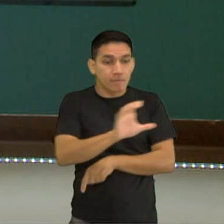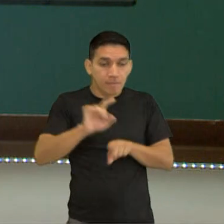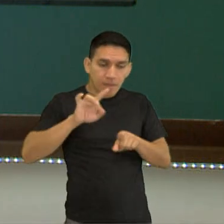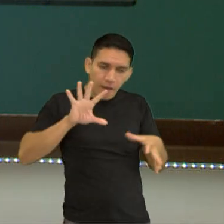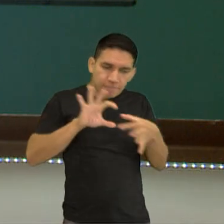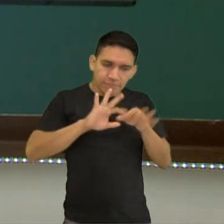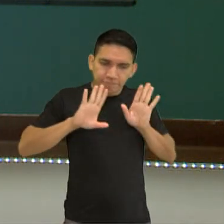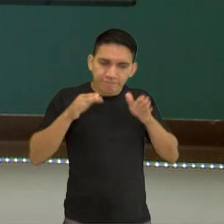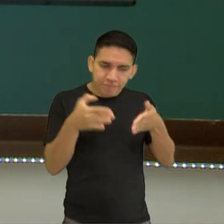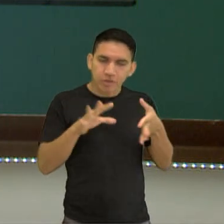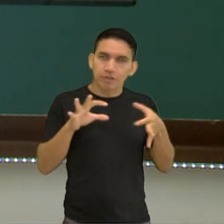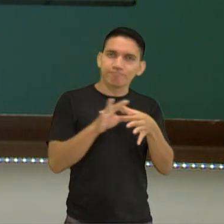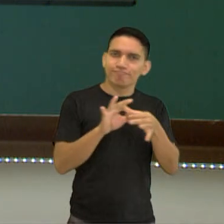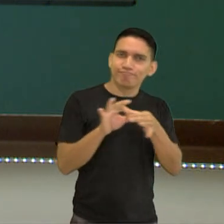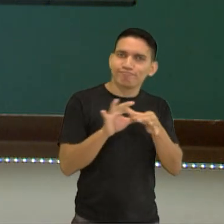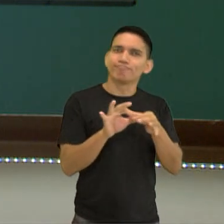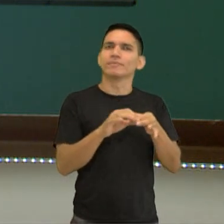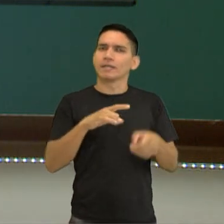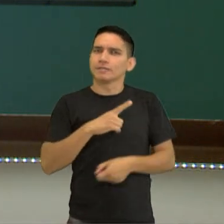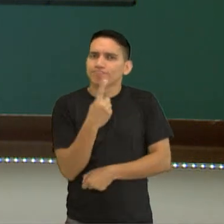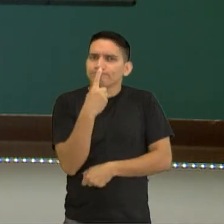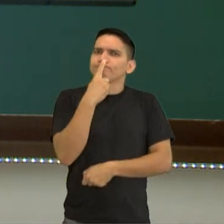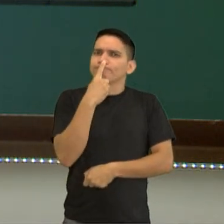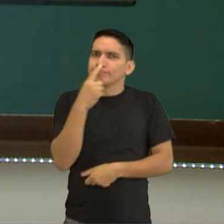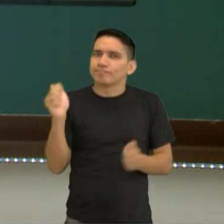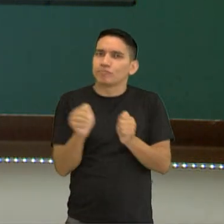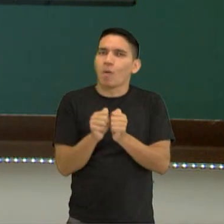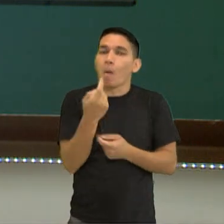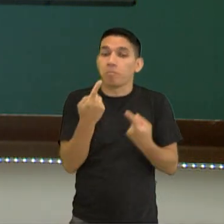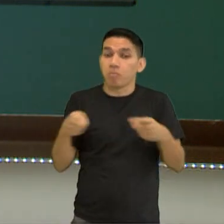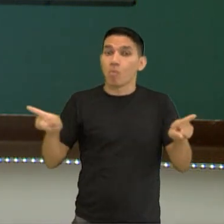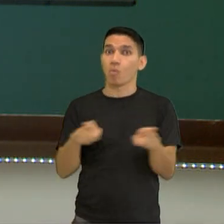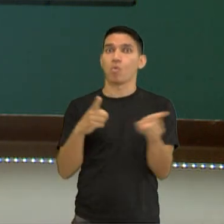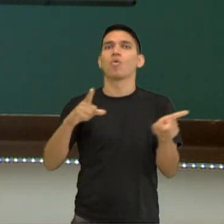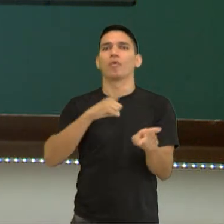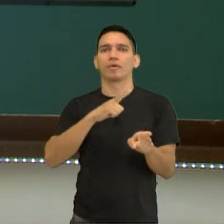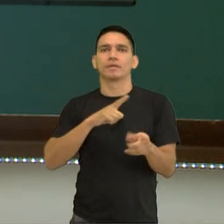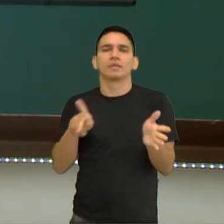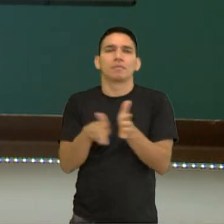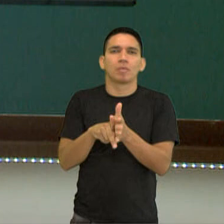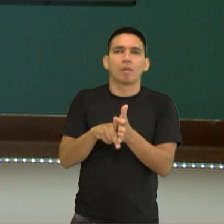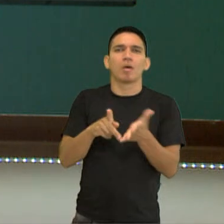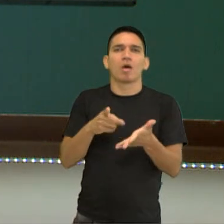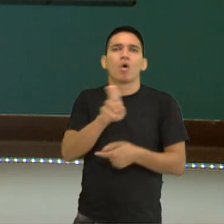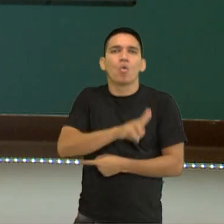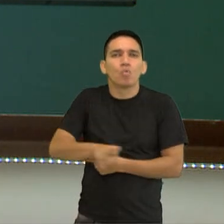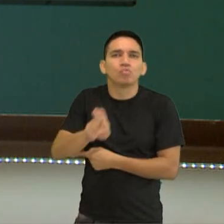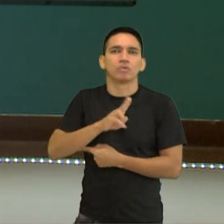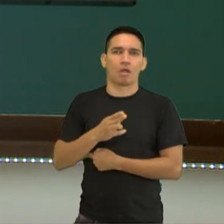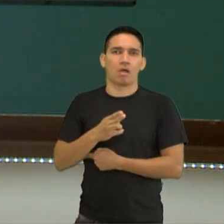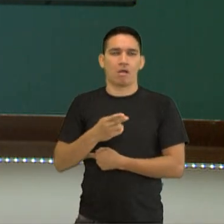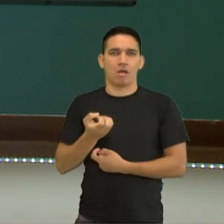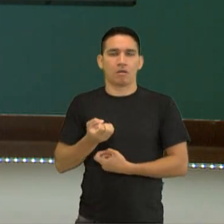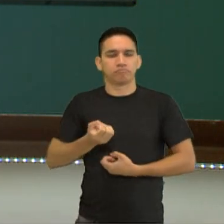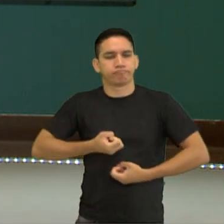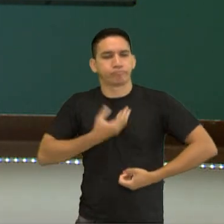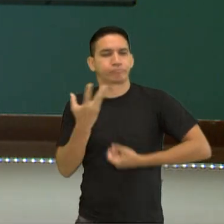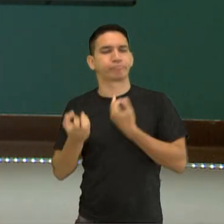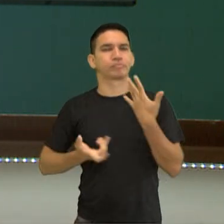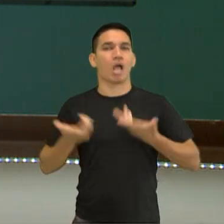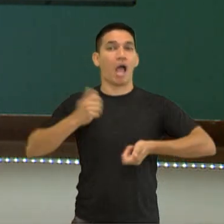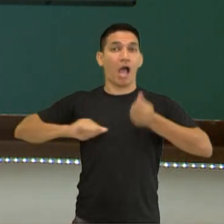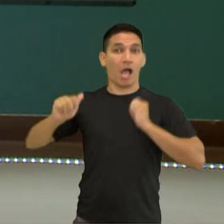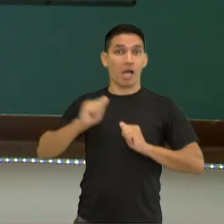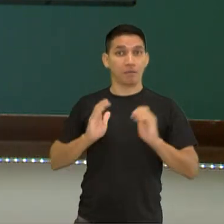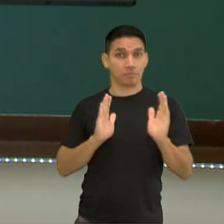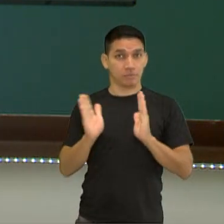parte da música, principalmente, da parte do movimento, do movimento artístico da época, por